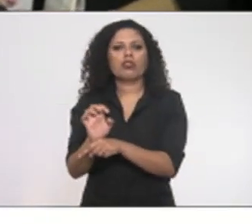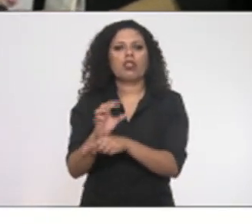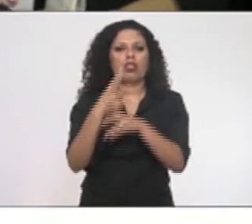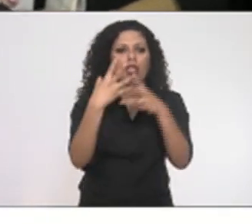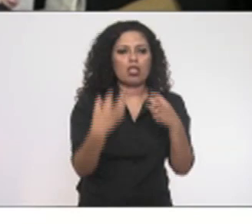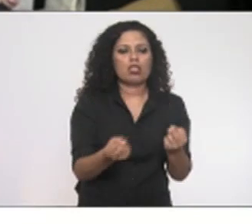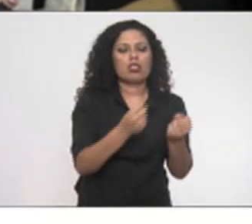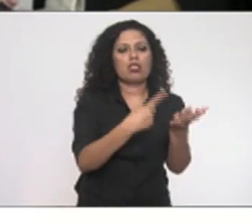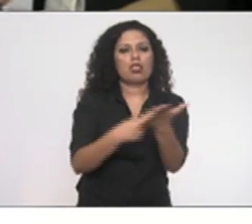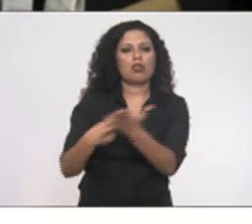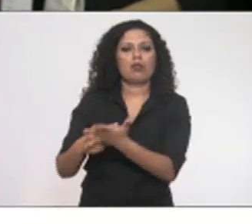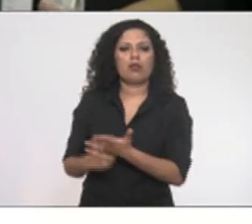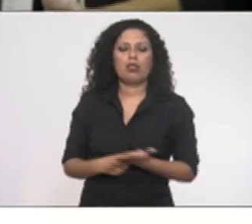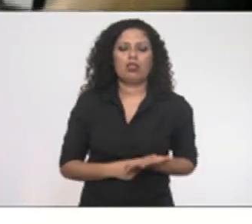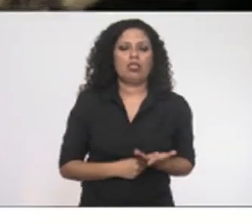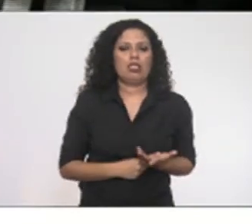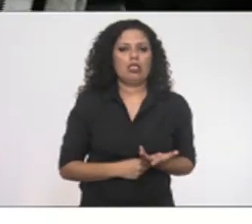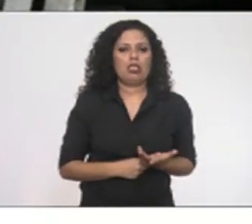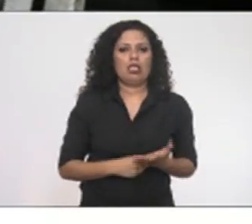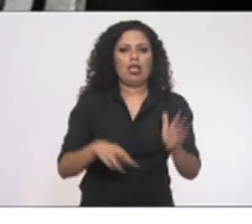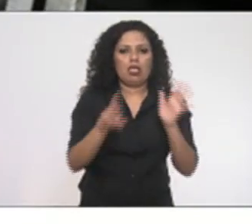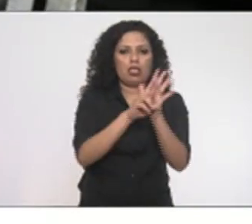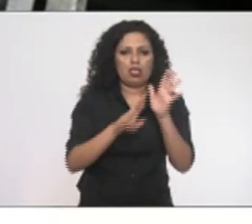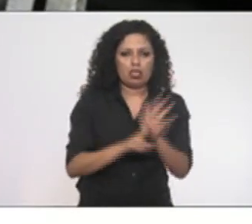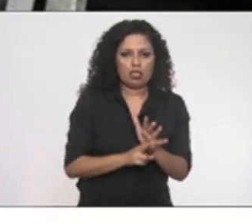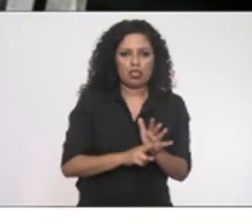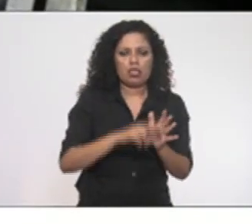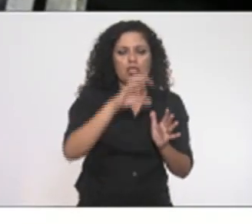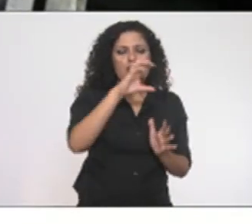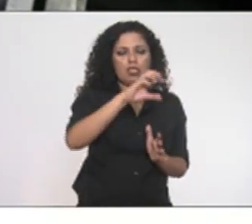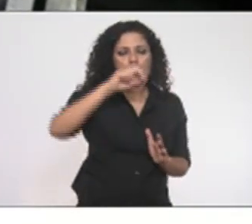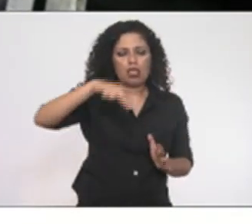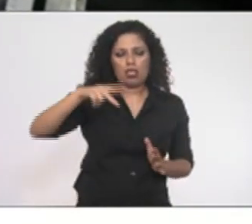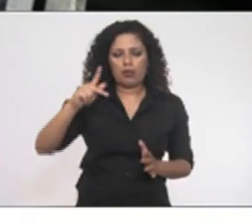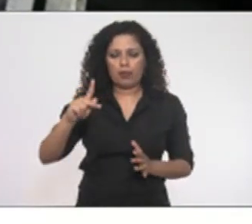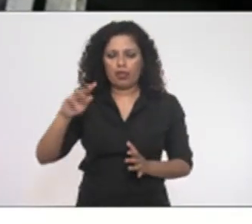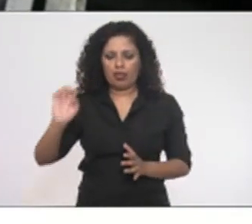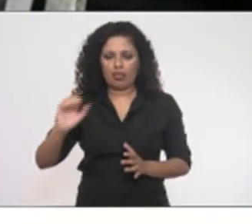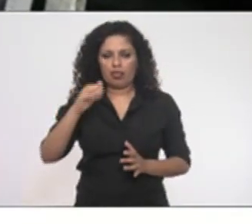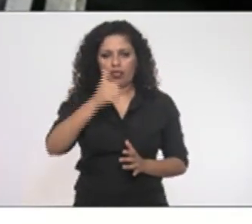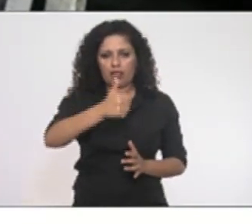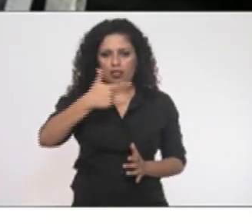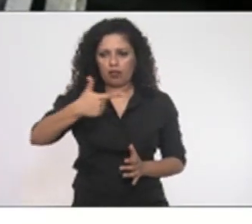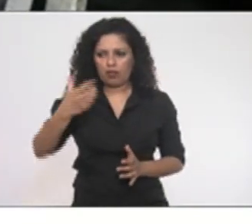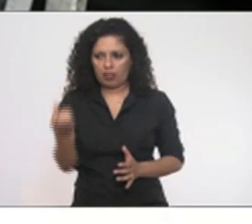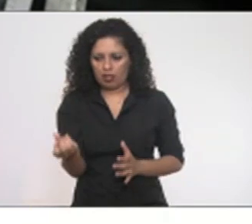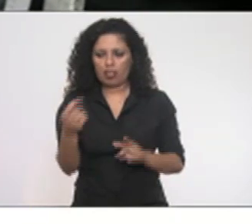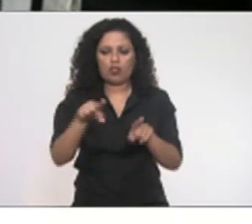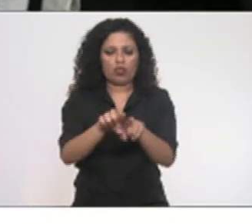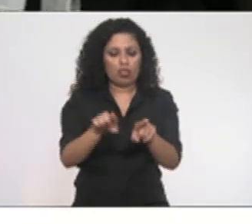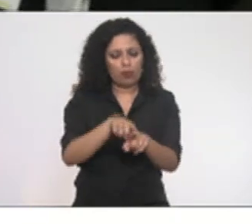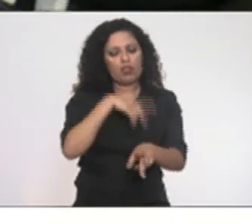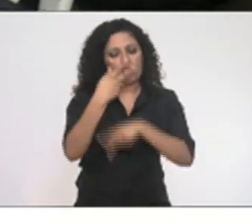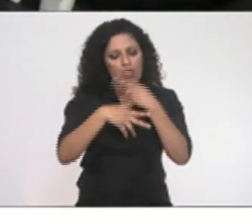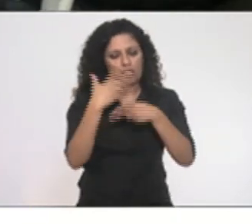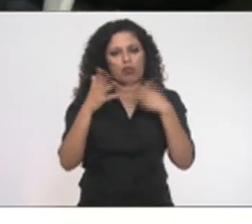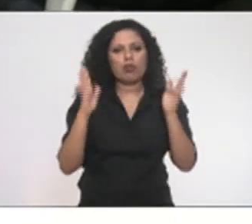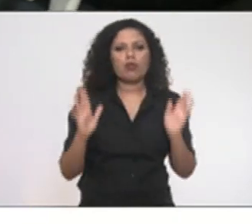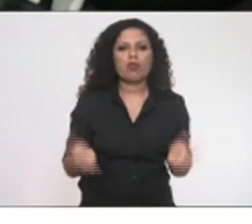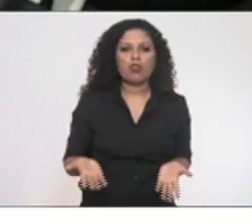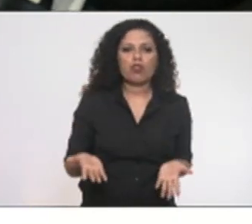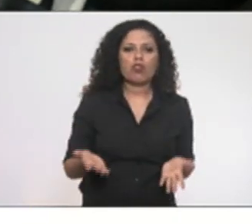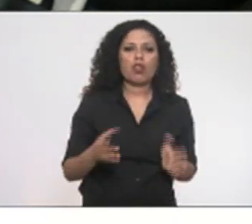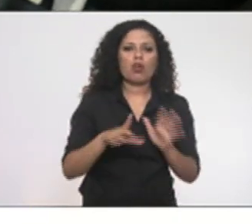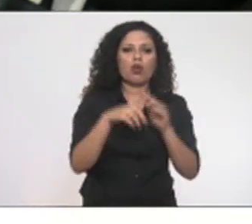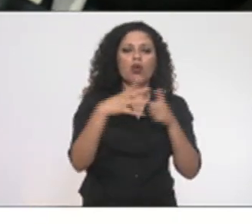termo. A resolução CNPE 16 tem 2 itens também que já estão endereçados. Primeiro, nesse